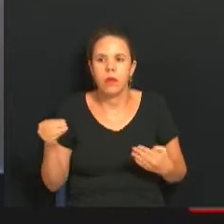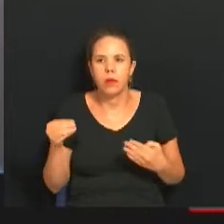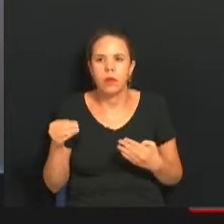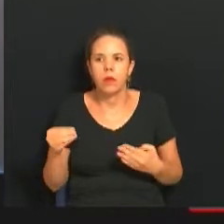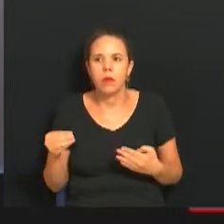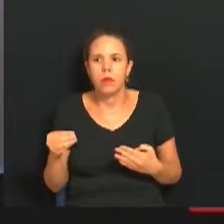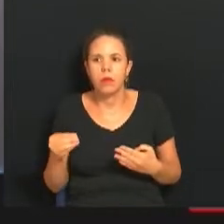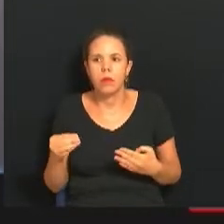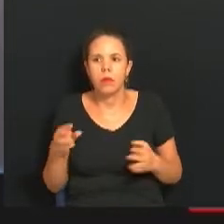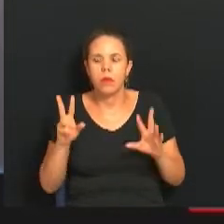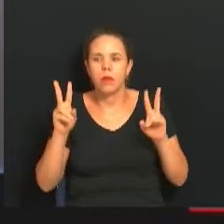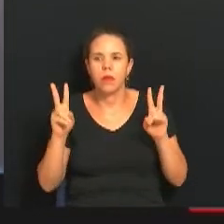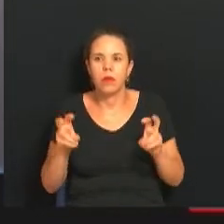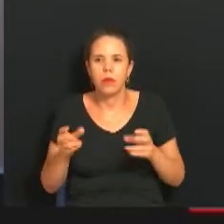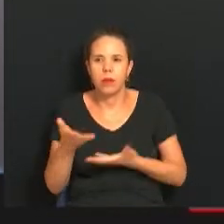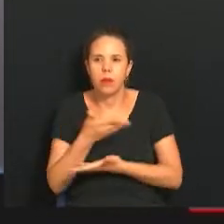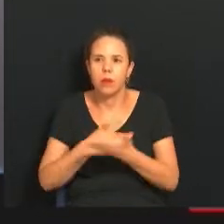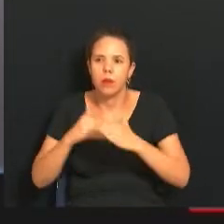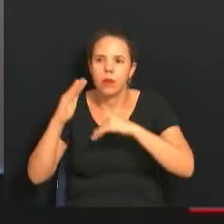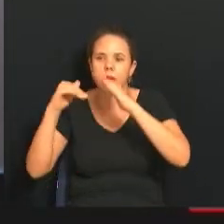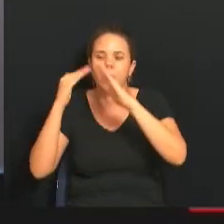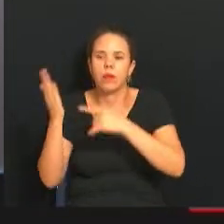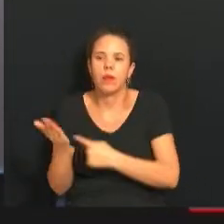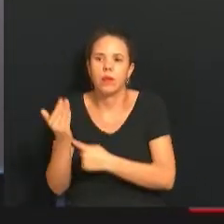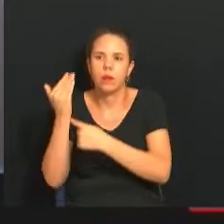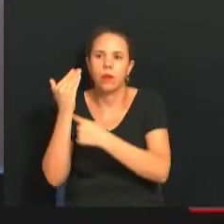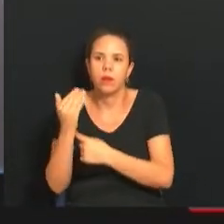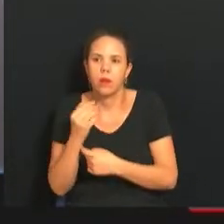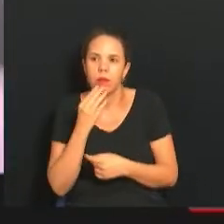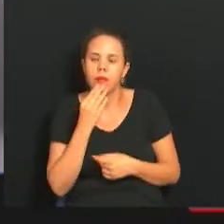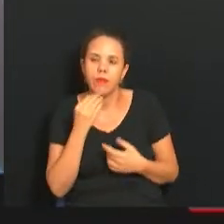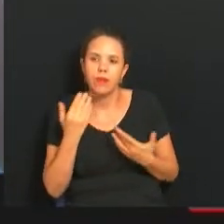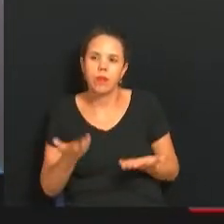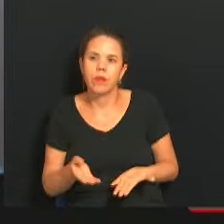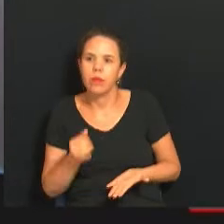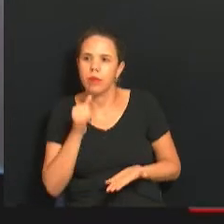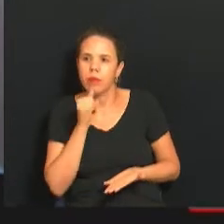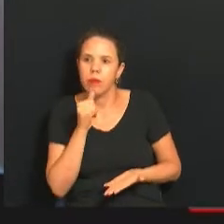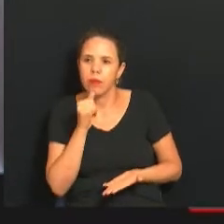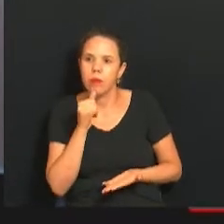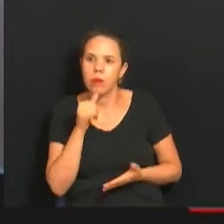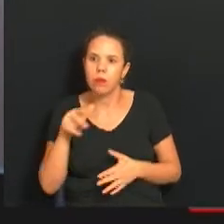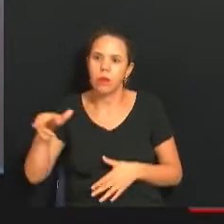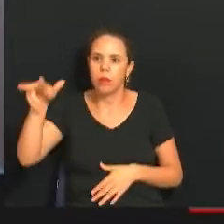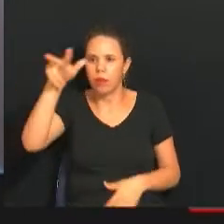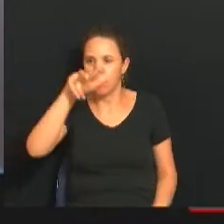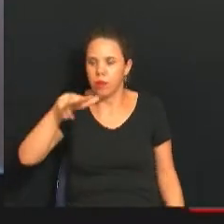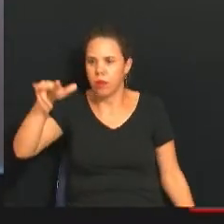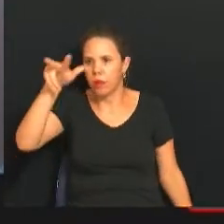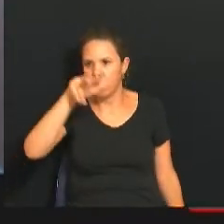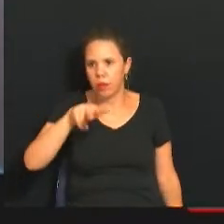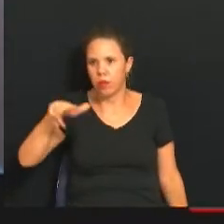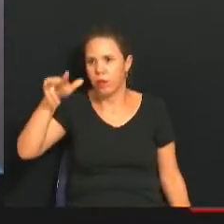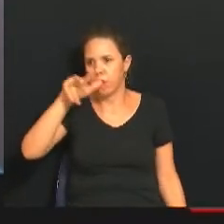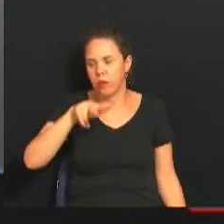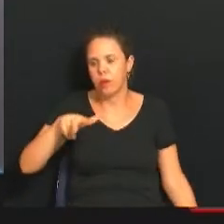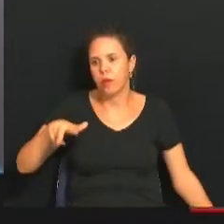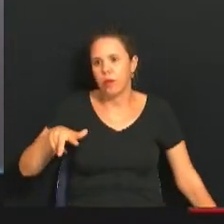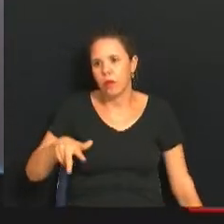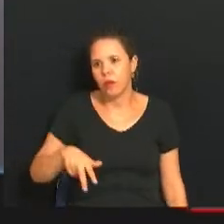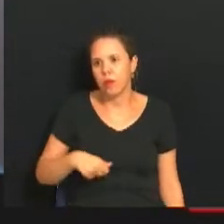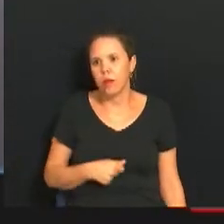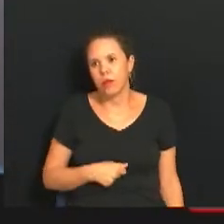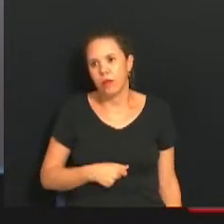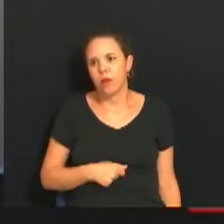muito relacionada com o desenvolvimento de tecnologia de ponta, como é o caso de drones, como é o caso de armamentos de longo alcance e tudo mais. Então,